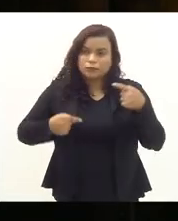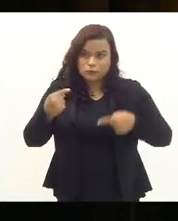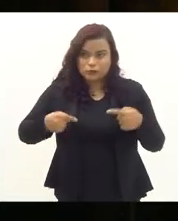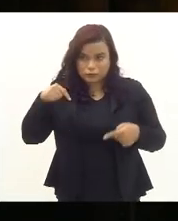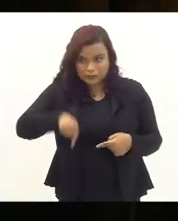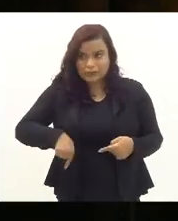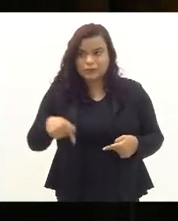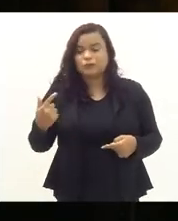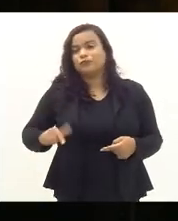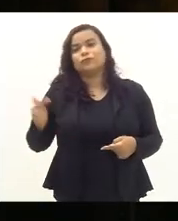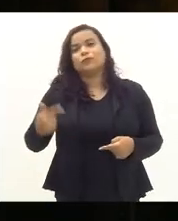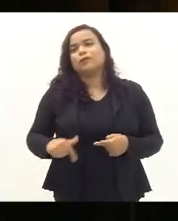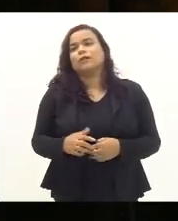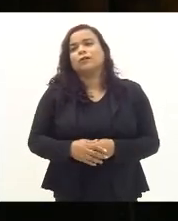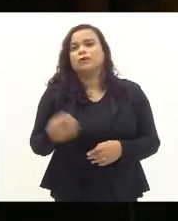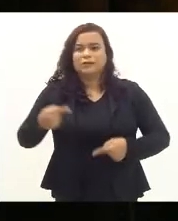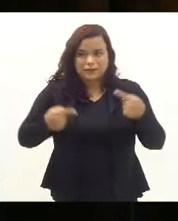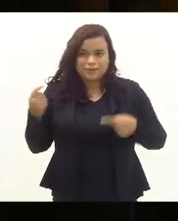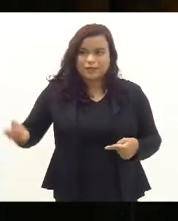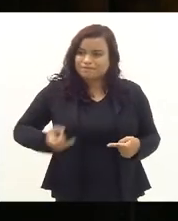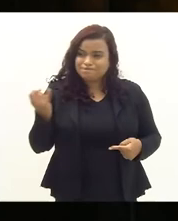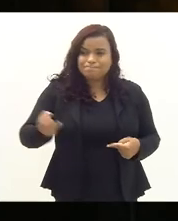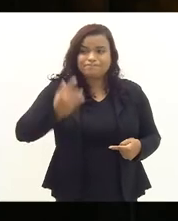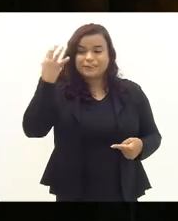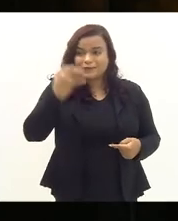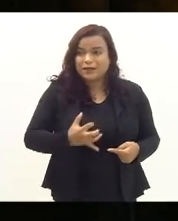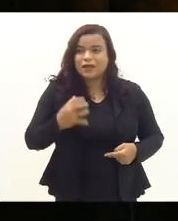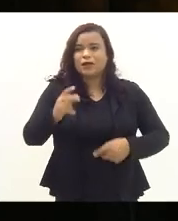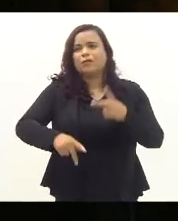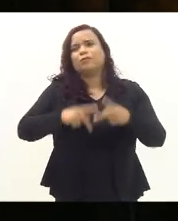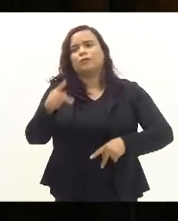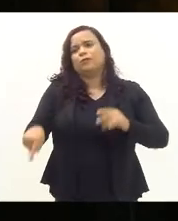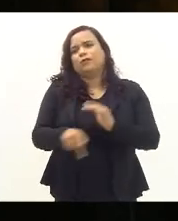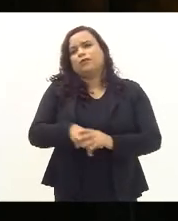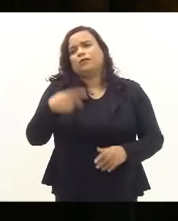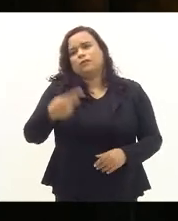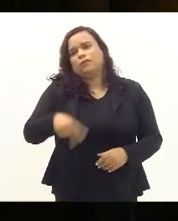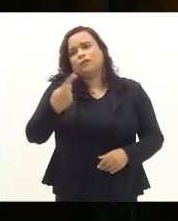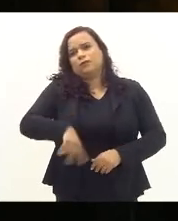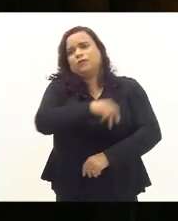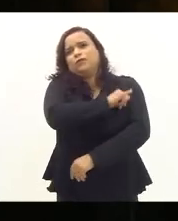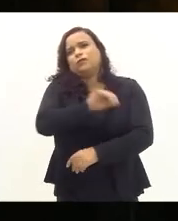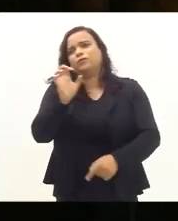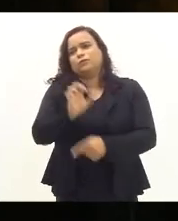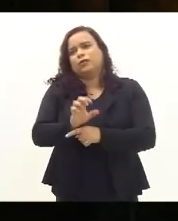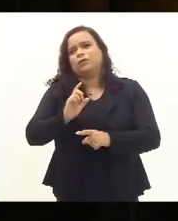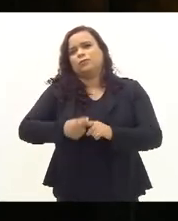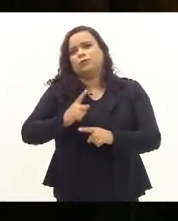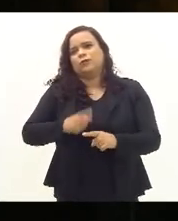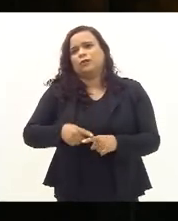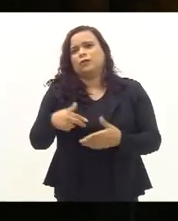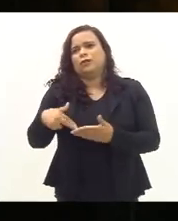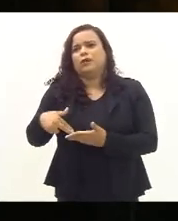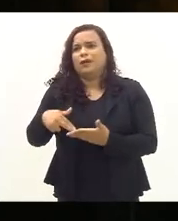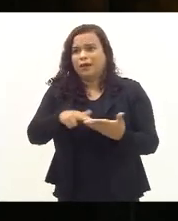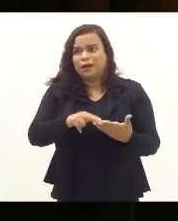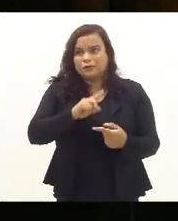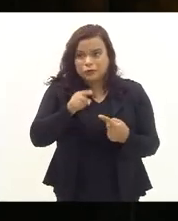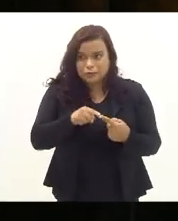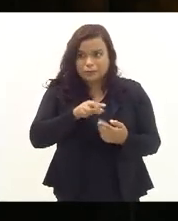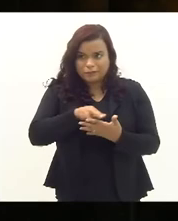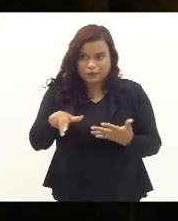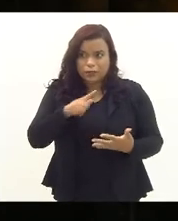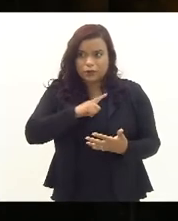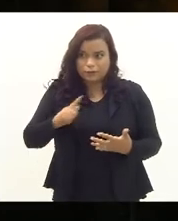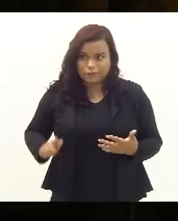discutindo uma debate tão sério para a população no estado do Rio de Janeiro porque essa carta de intenções do